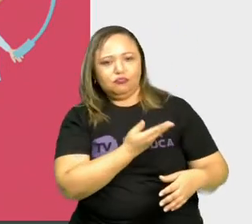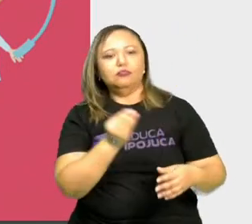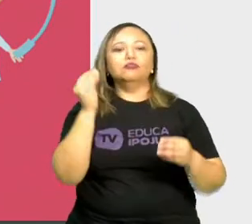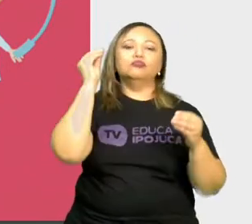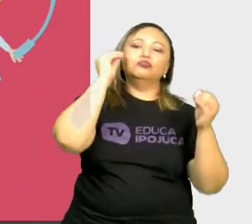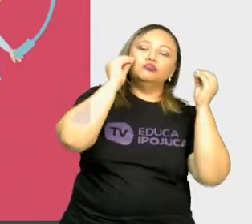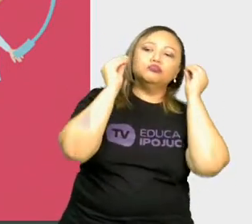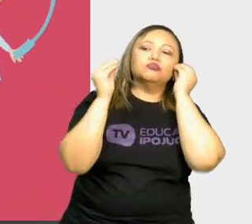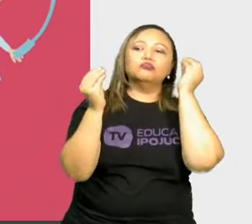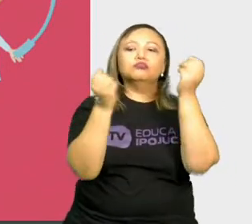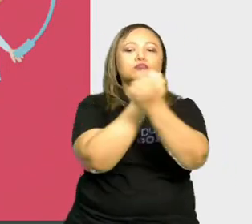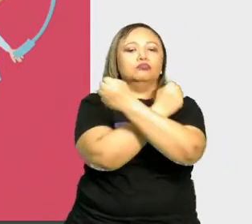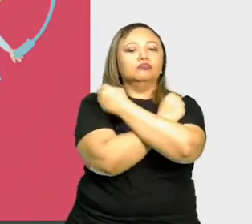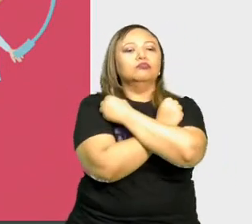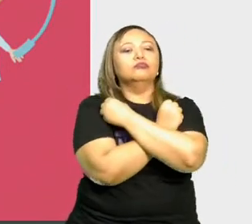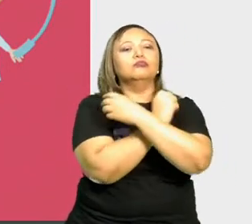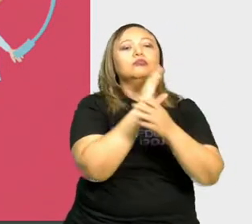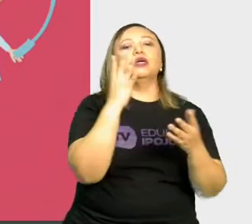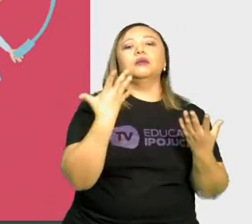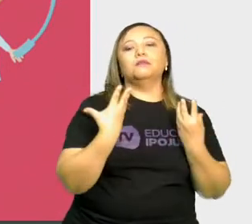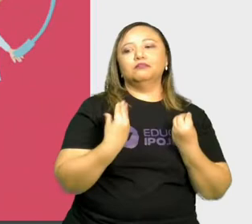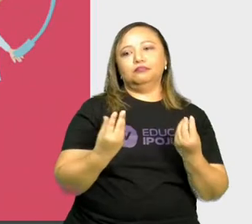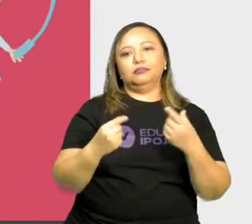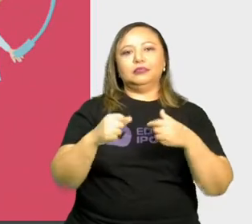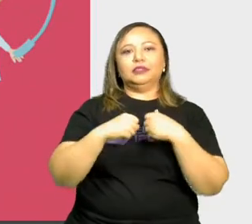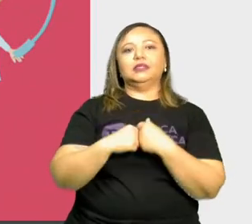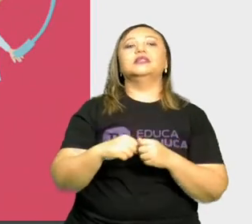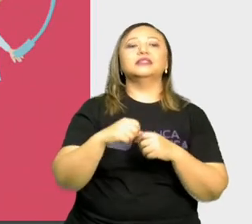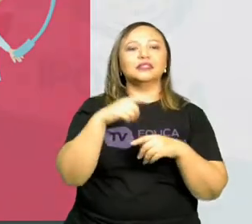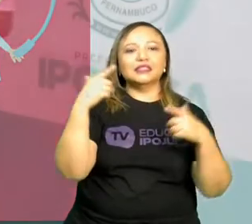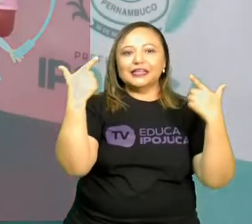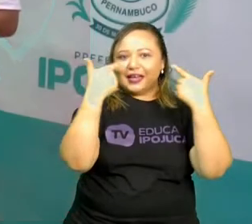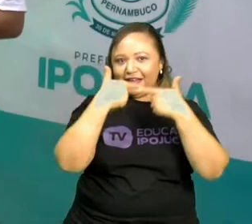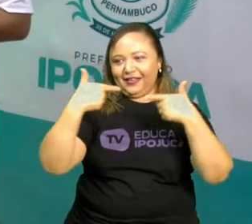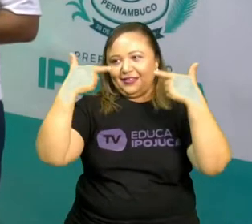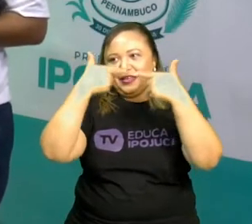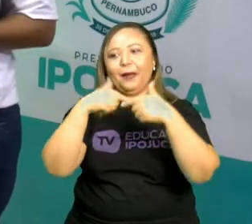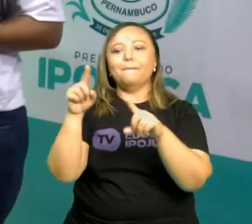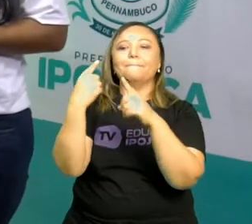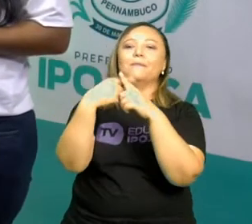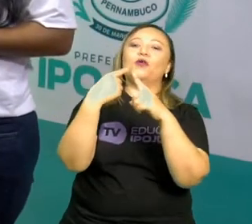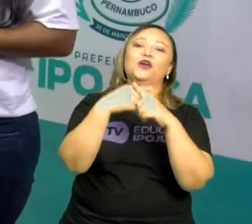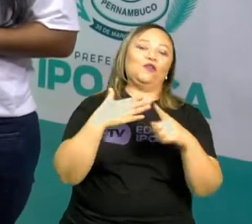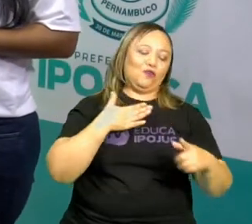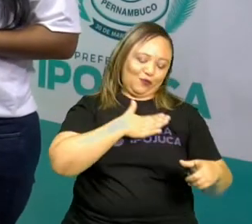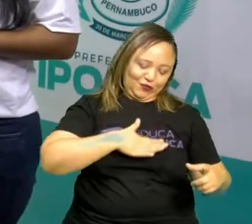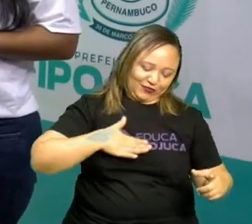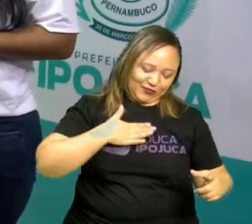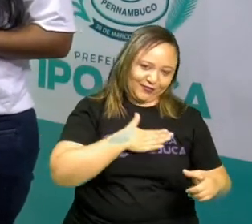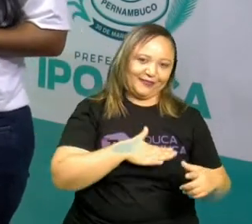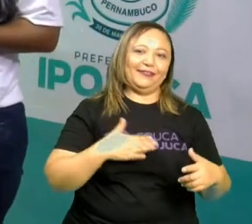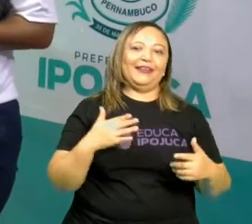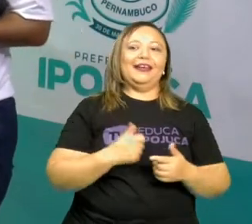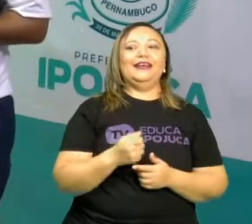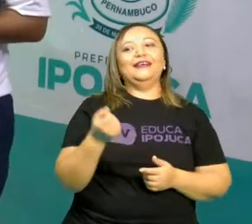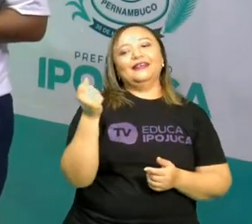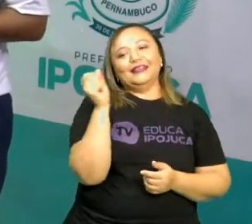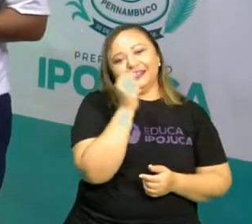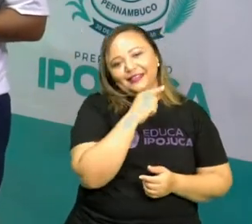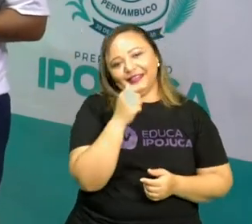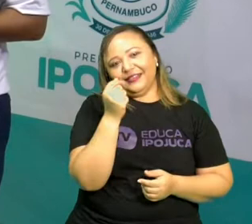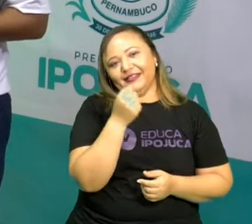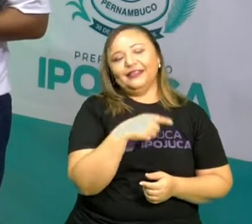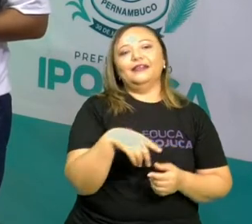e zangas também. E muitas gargalhadas, porque adoramos palhaçadas. Tudo isso nos